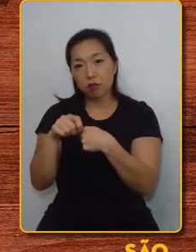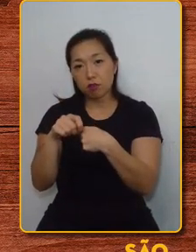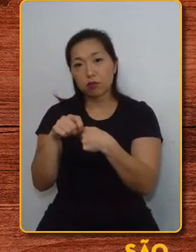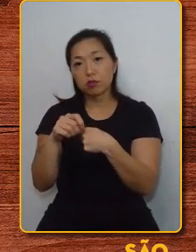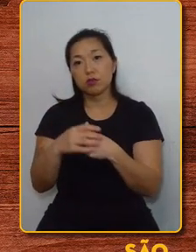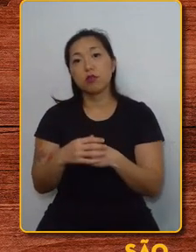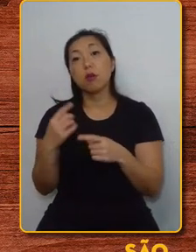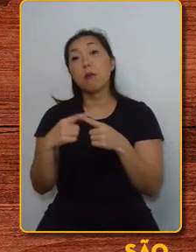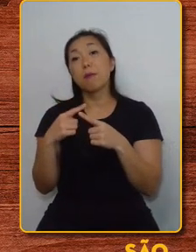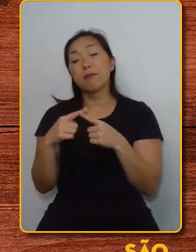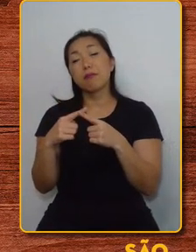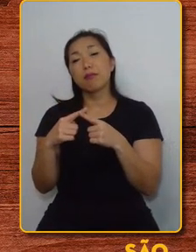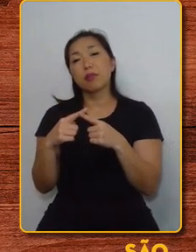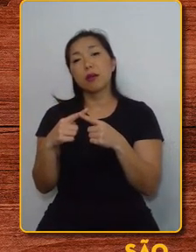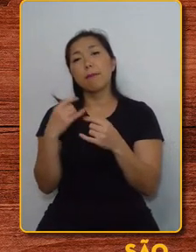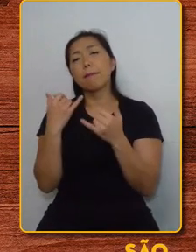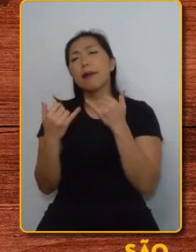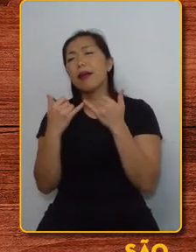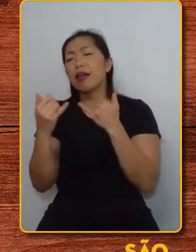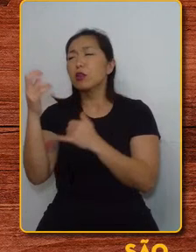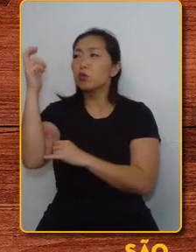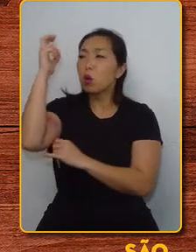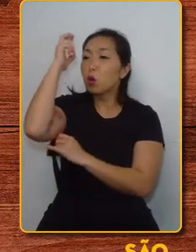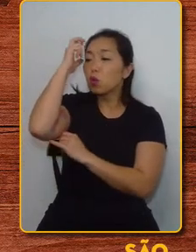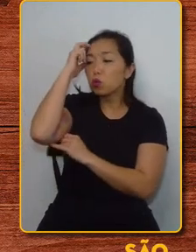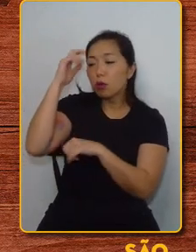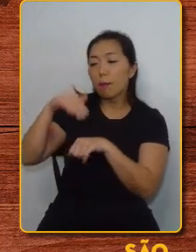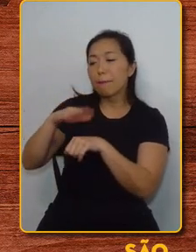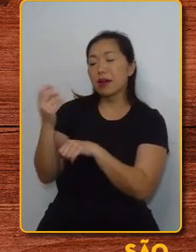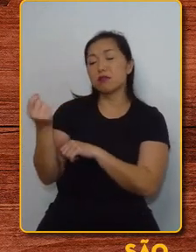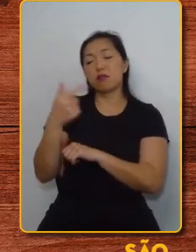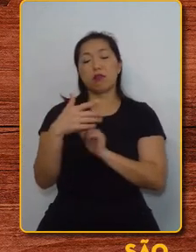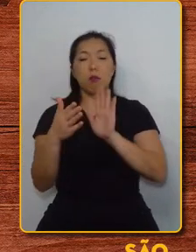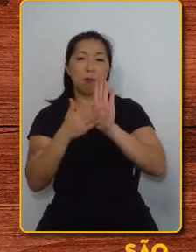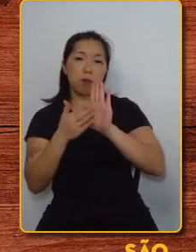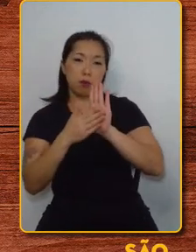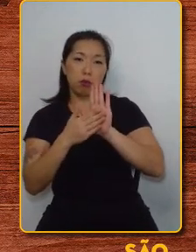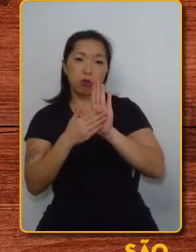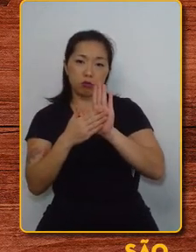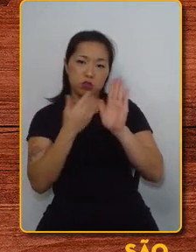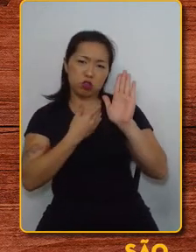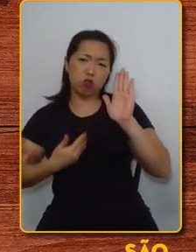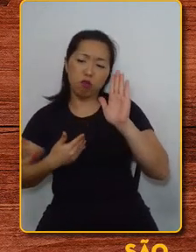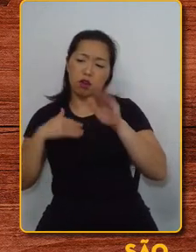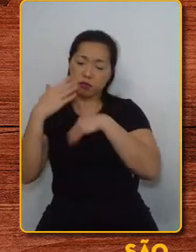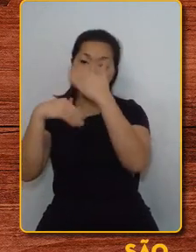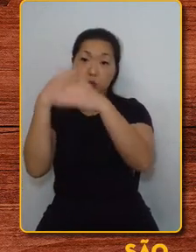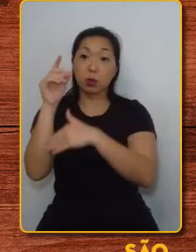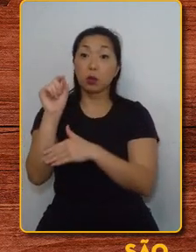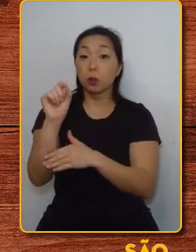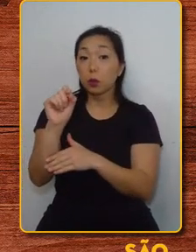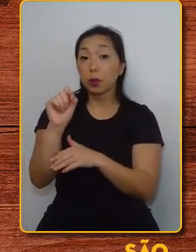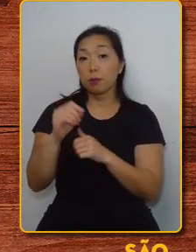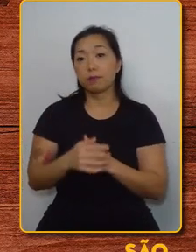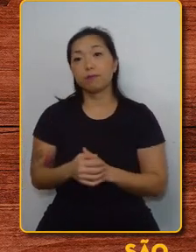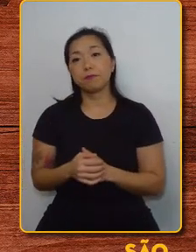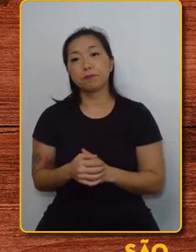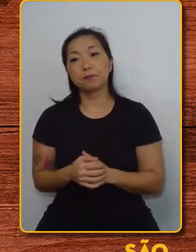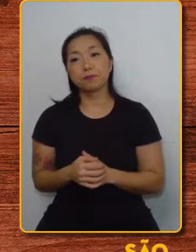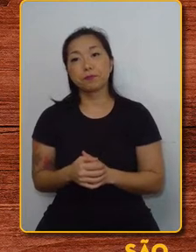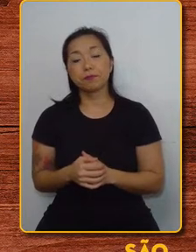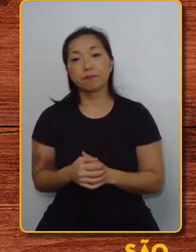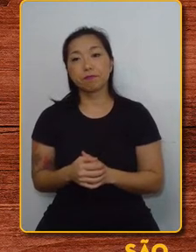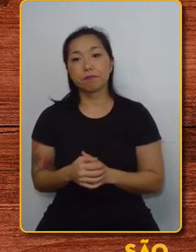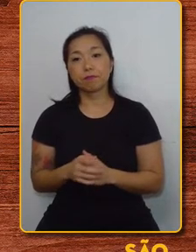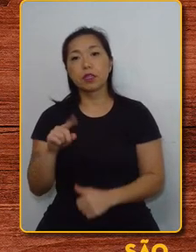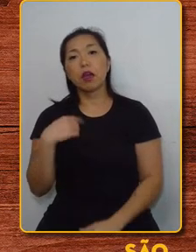cultura mais do que numa proposta de modelo de desenvolvimento, que vai na seguinte direção. Primeiro, nós temos que, na